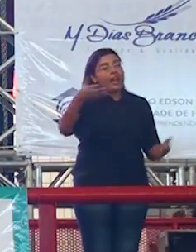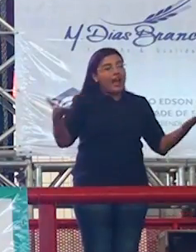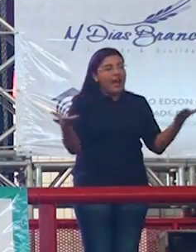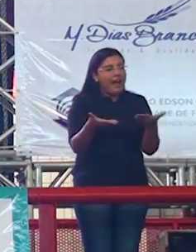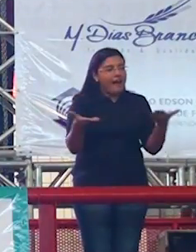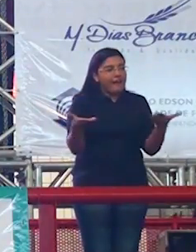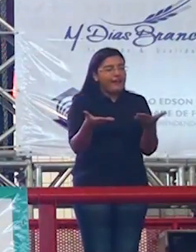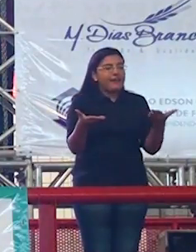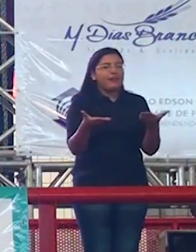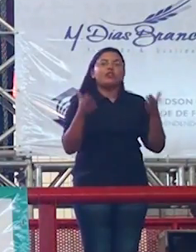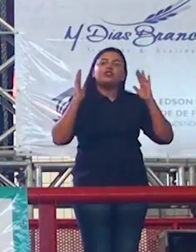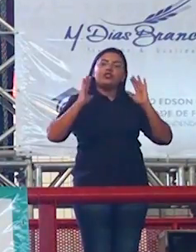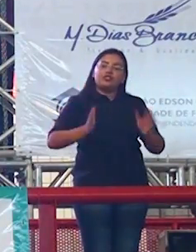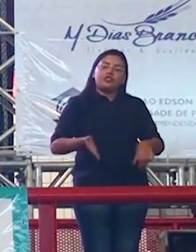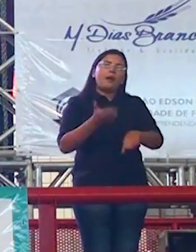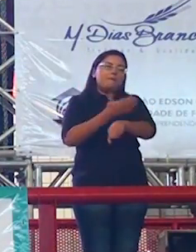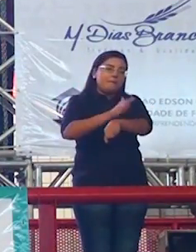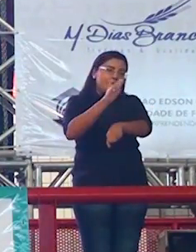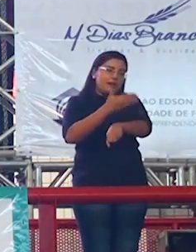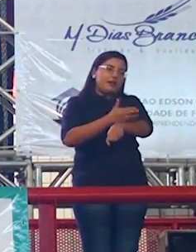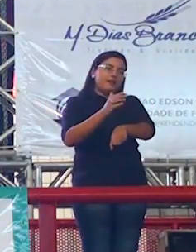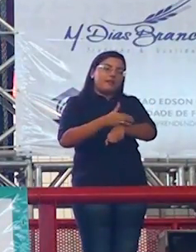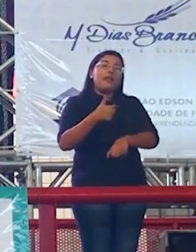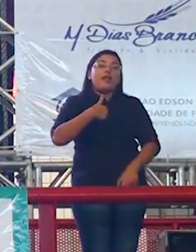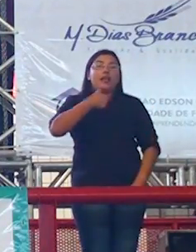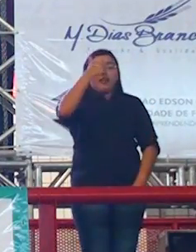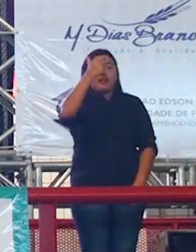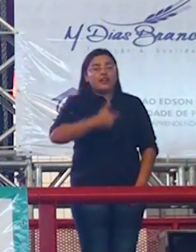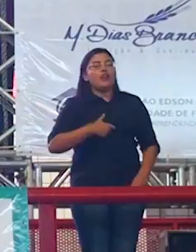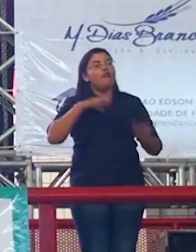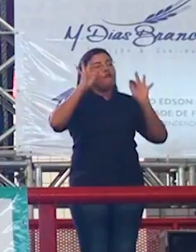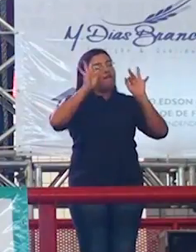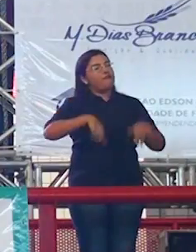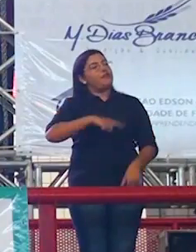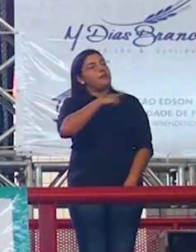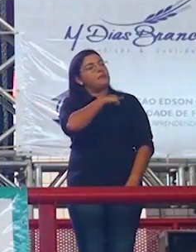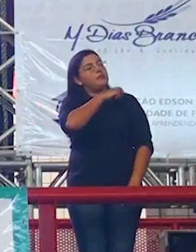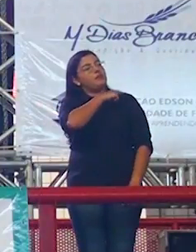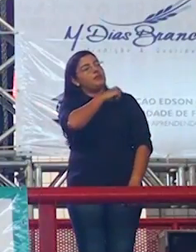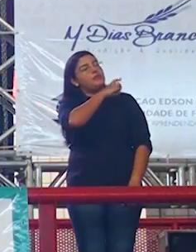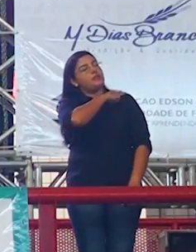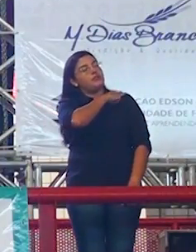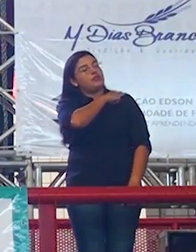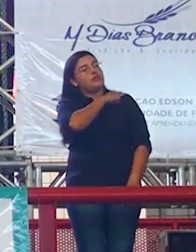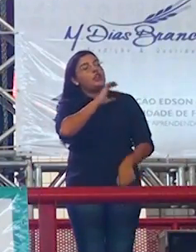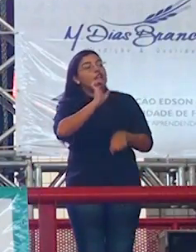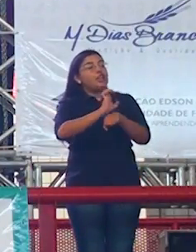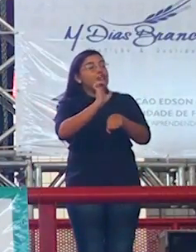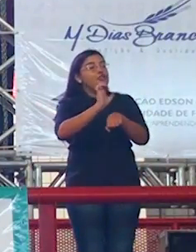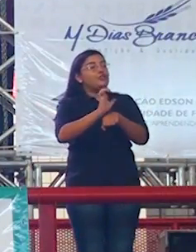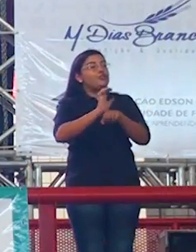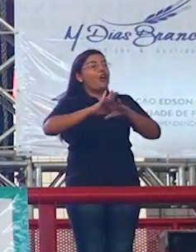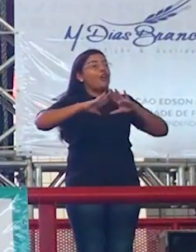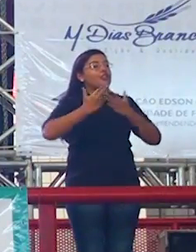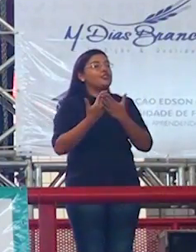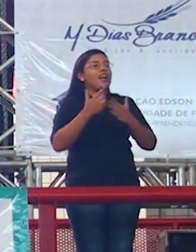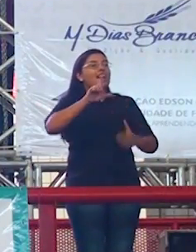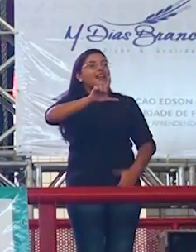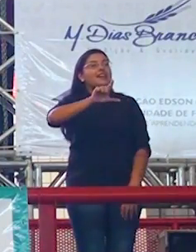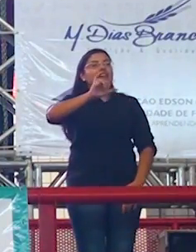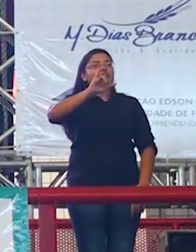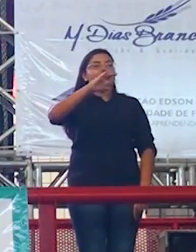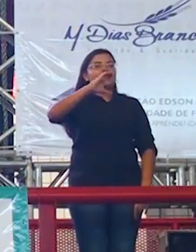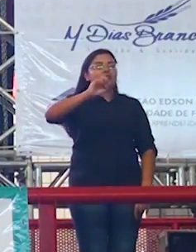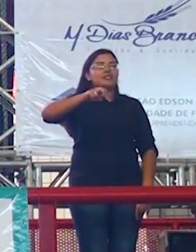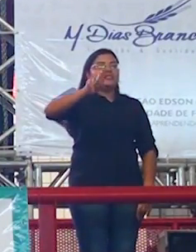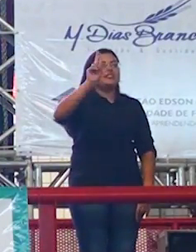eu coloco em prática. Então, eu terminei meu ensino médio no Colégio Estadual Liceu do Ceará, ali perto dos Bombeiros,